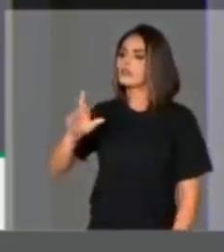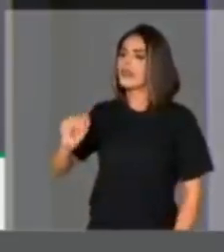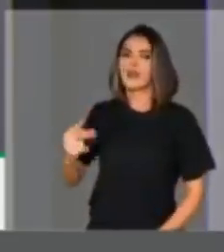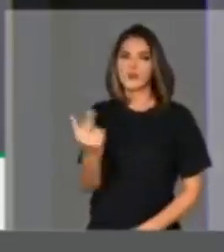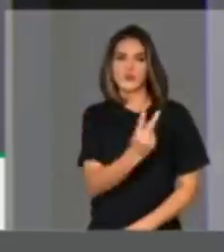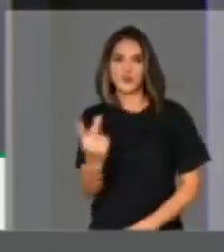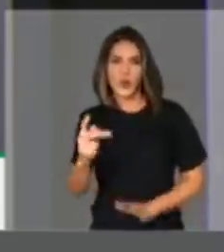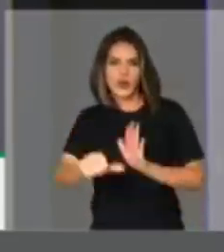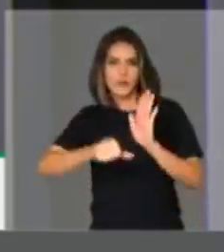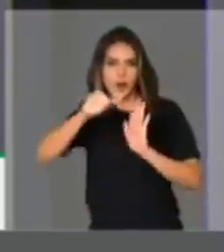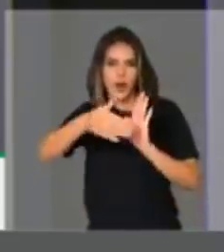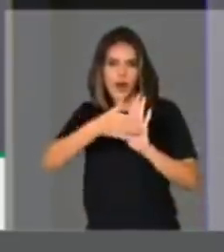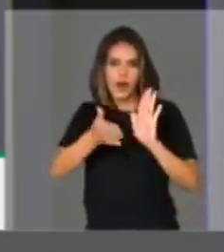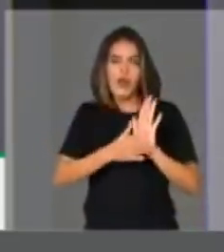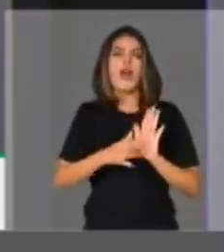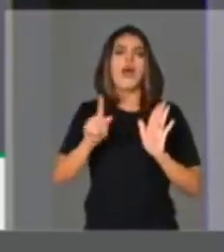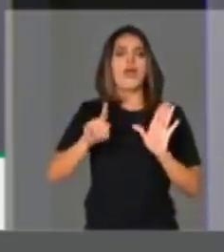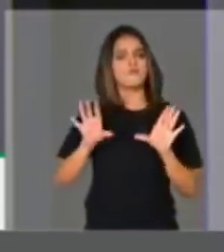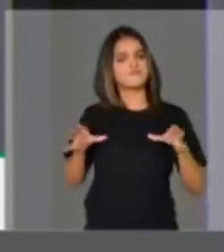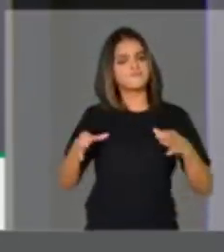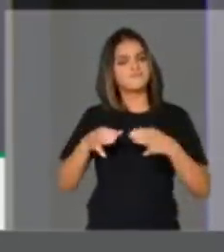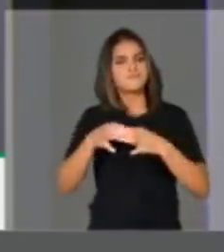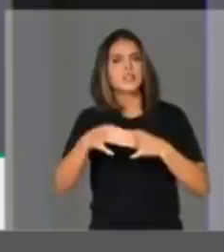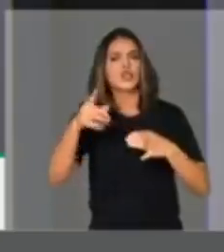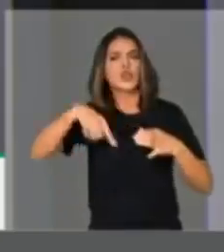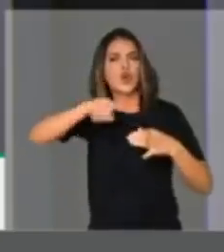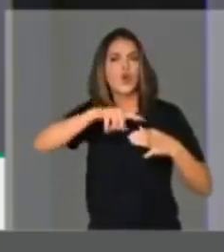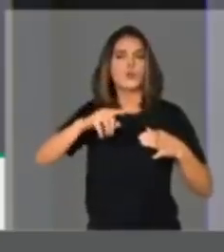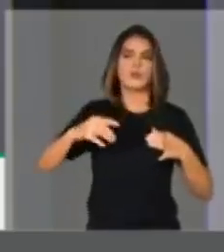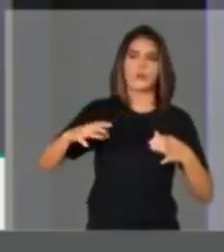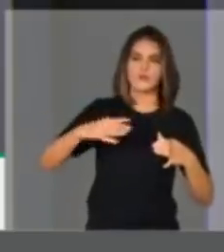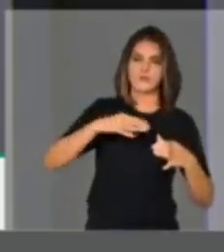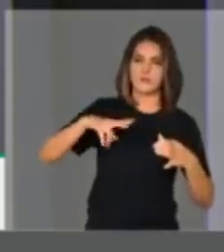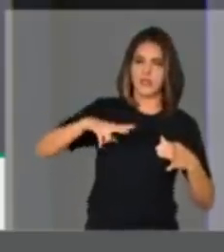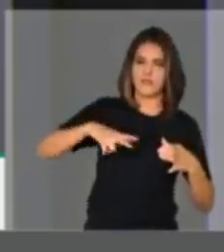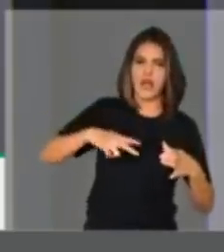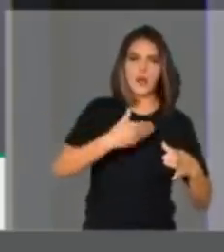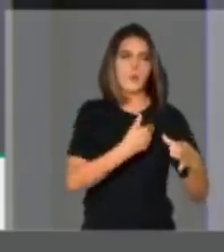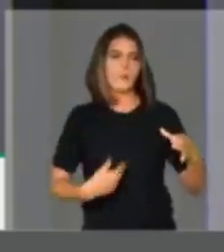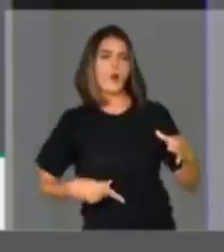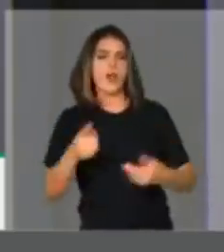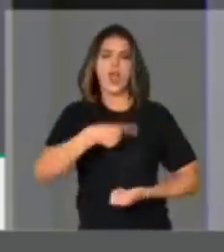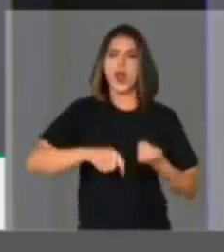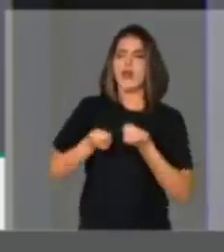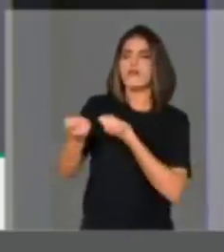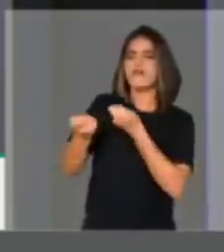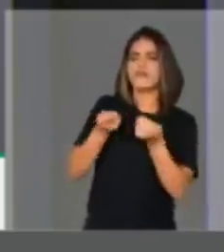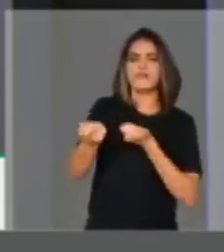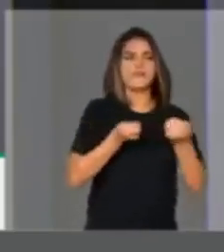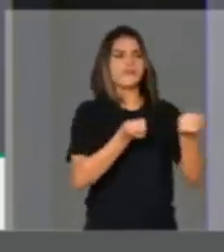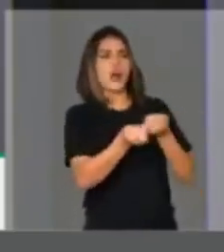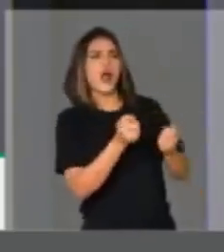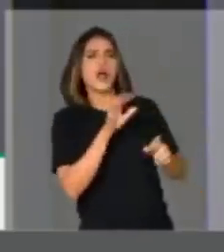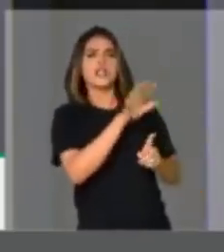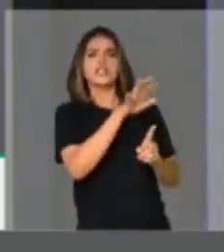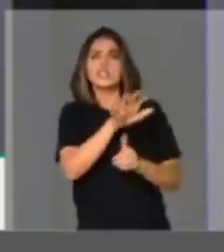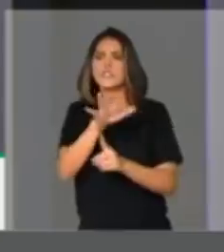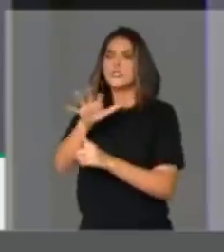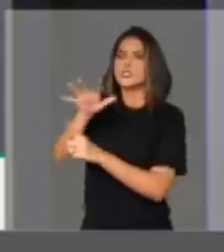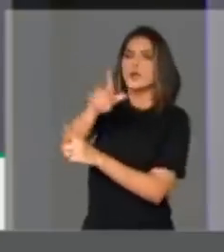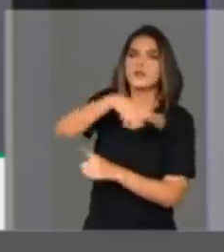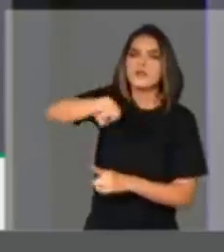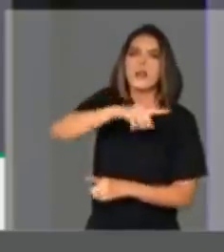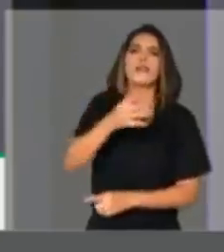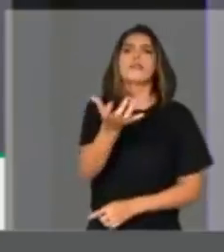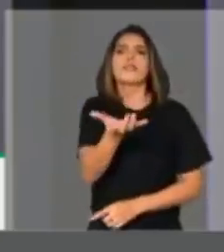corporações públicas e corporações privadas pressionando para raptar, para sequestrar um pedaço do orçamento para